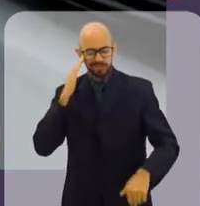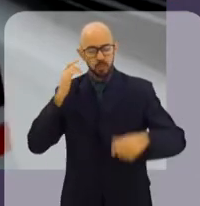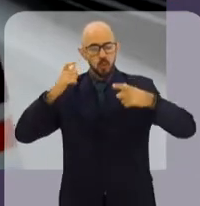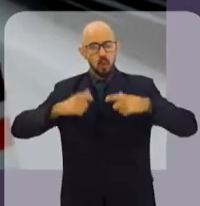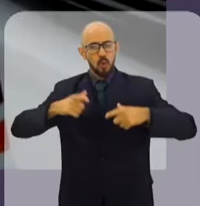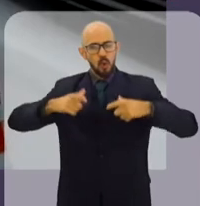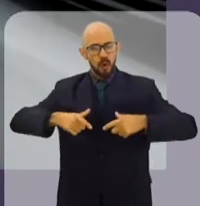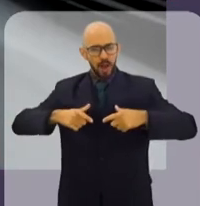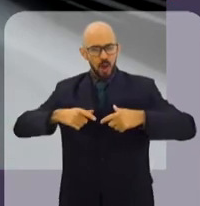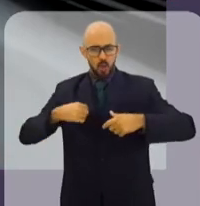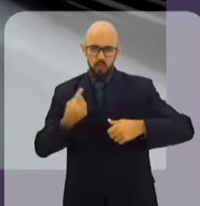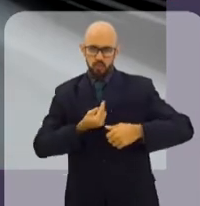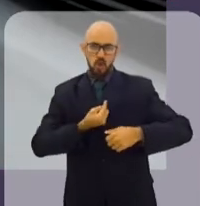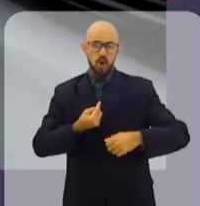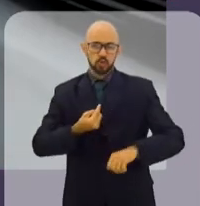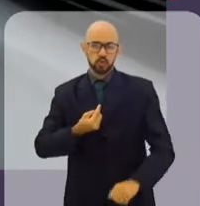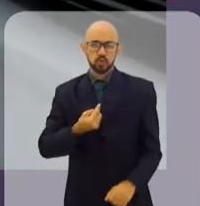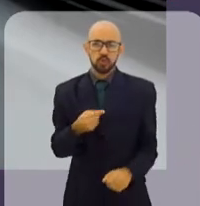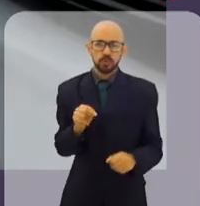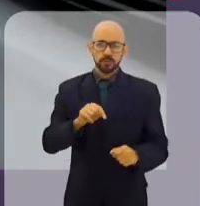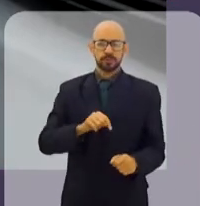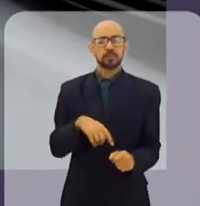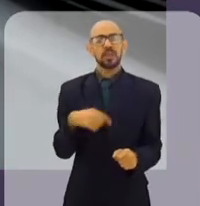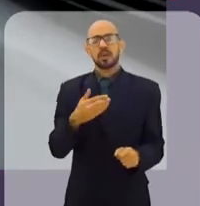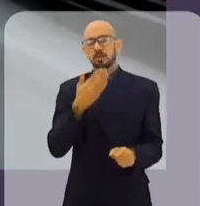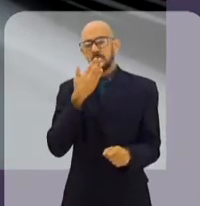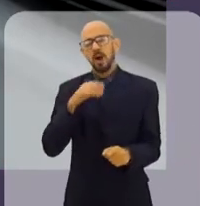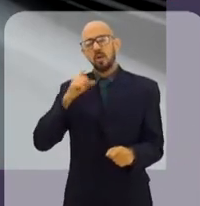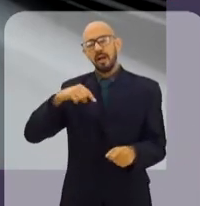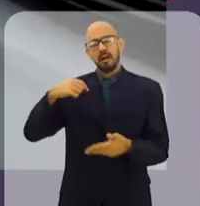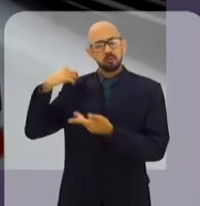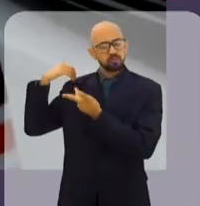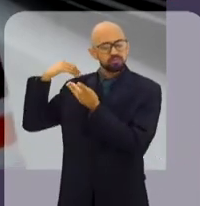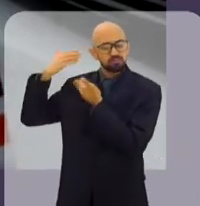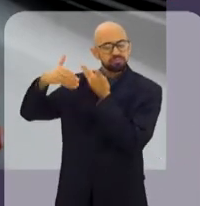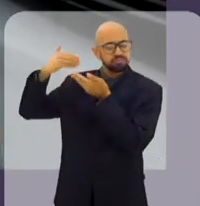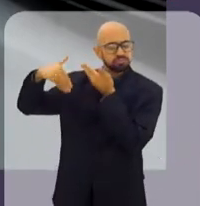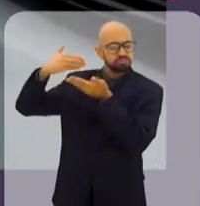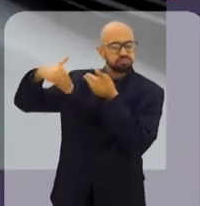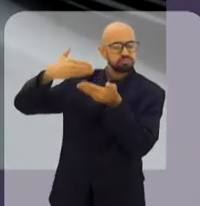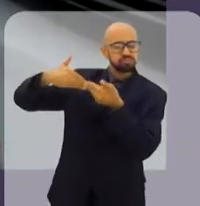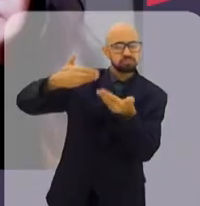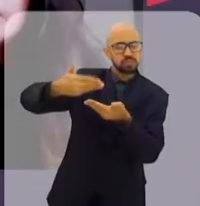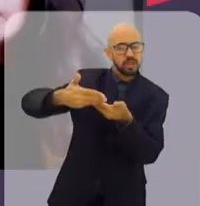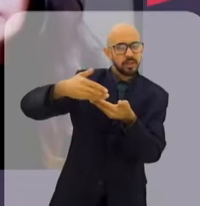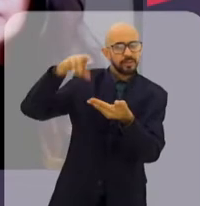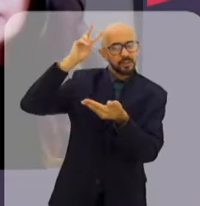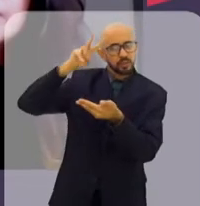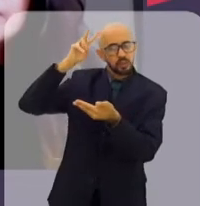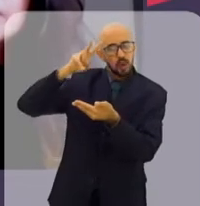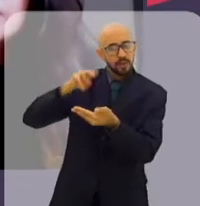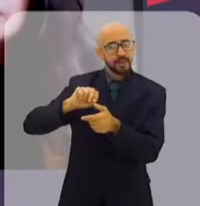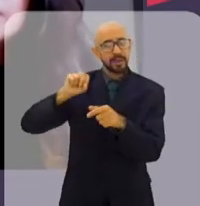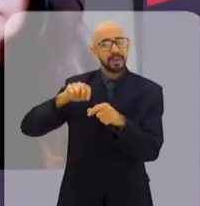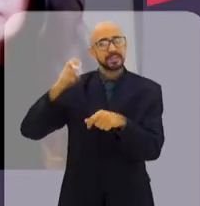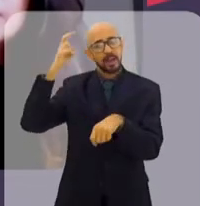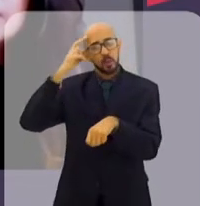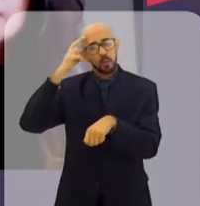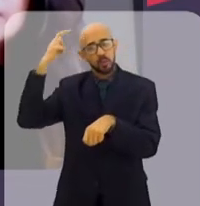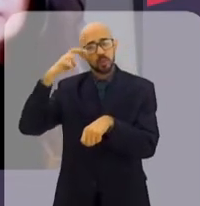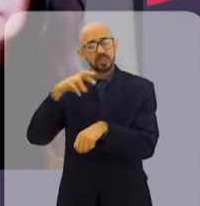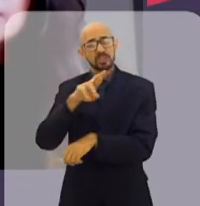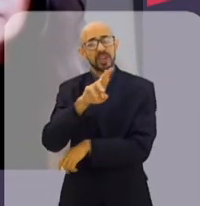ser o desenrolar histórico da colonização, como é que foi o processo de